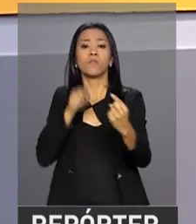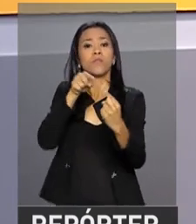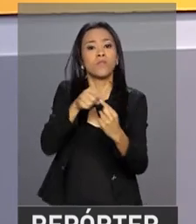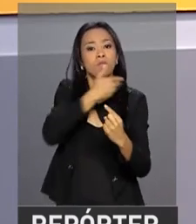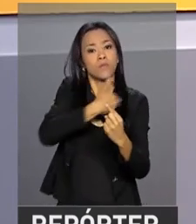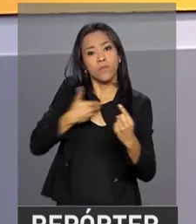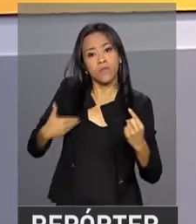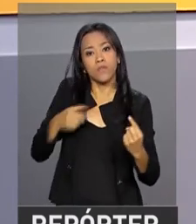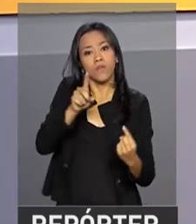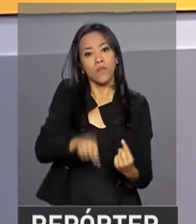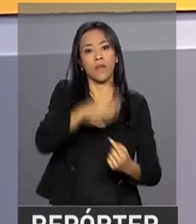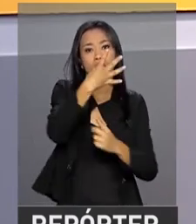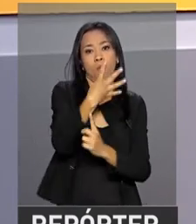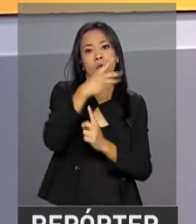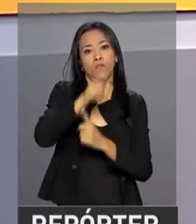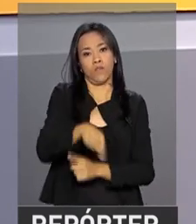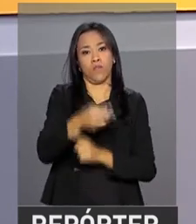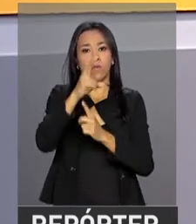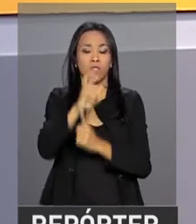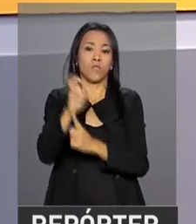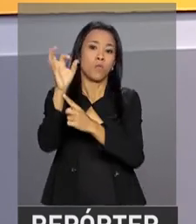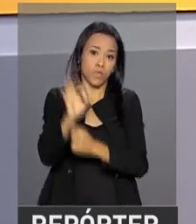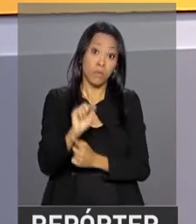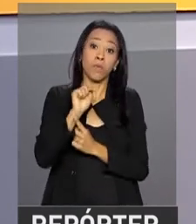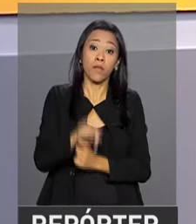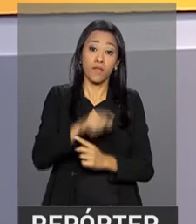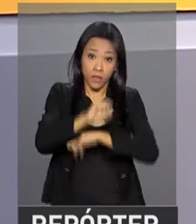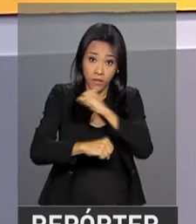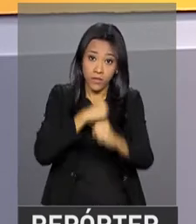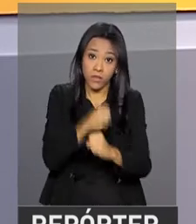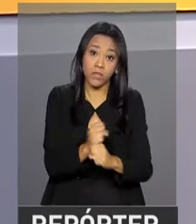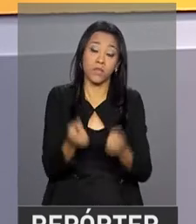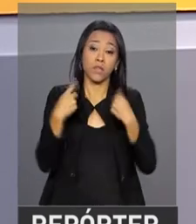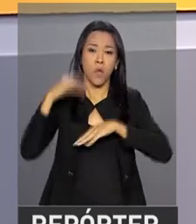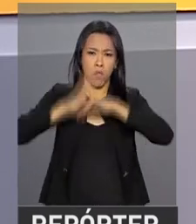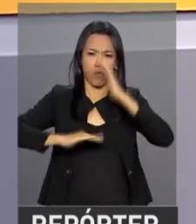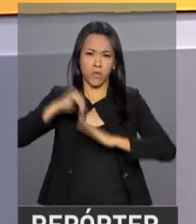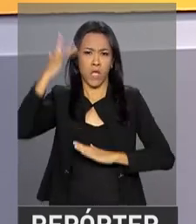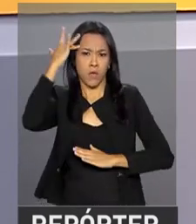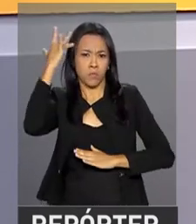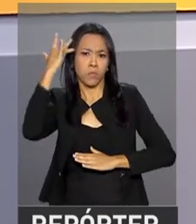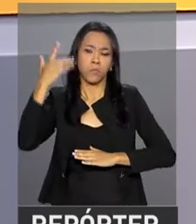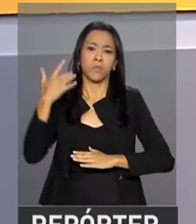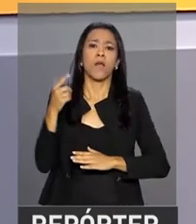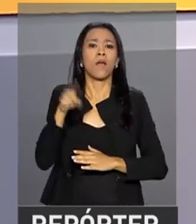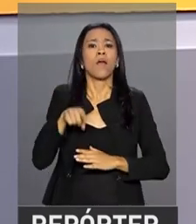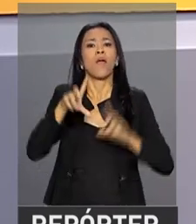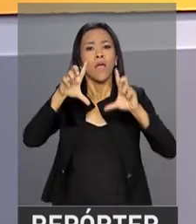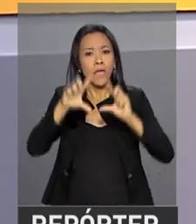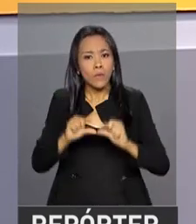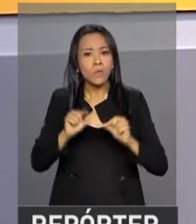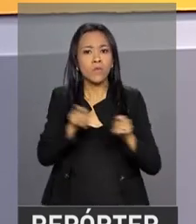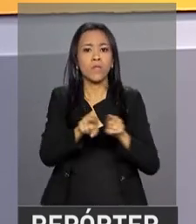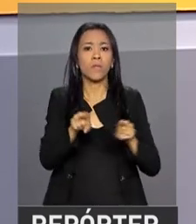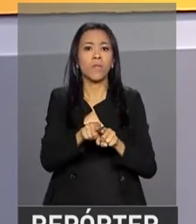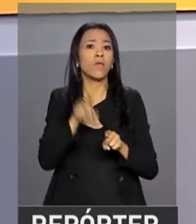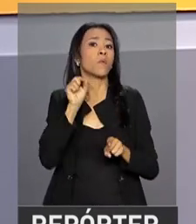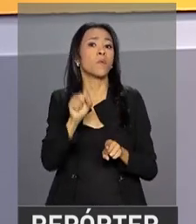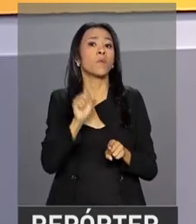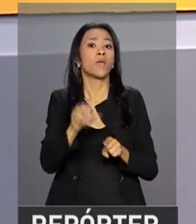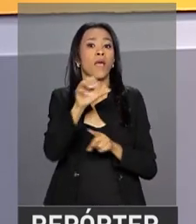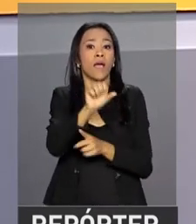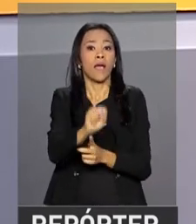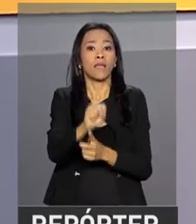de 4,5% estabelecida para este ano. Analistas e investidores reduziram também a estimativa para a taxa básica de